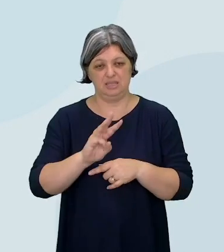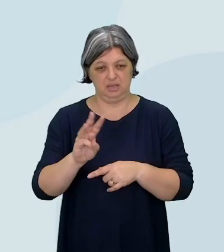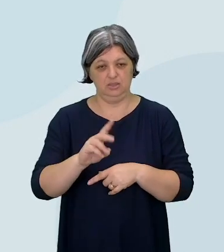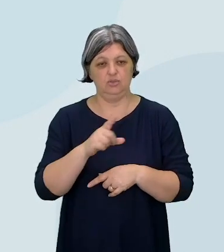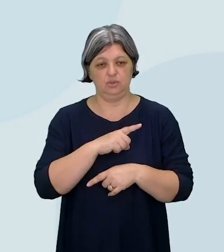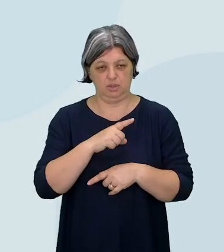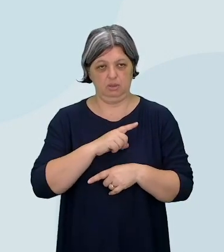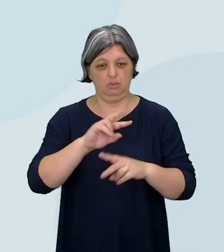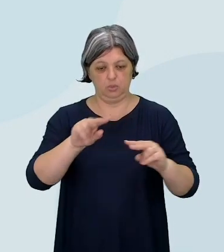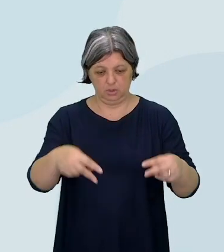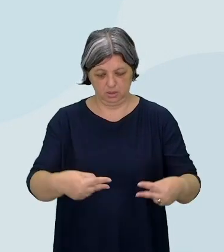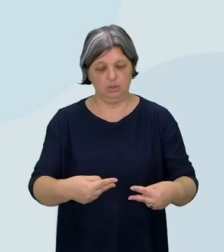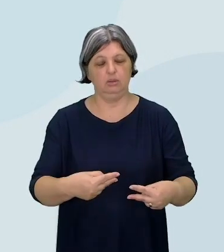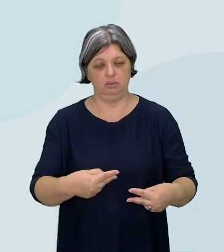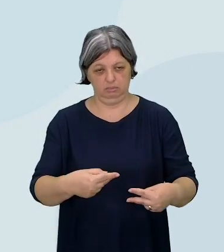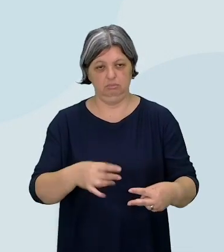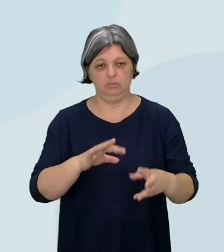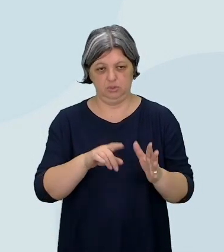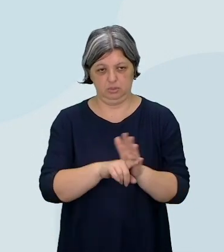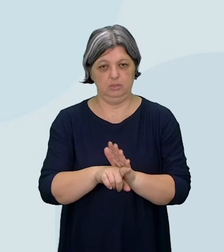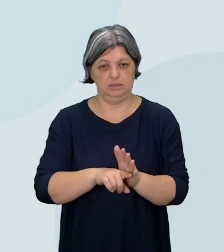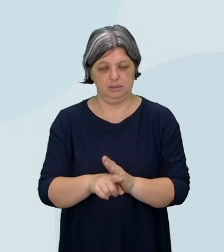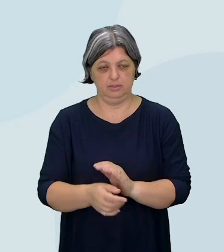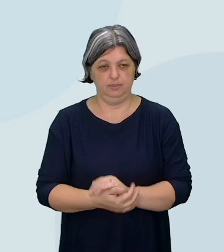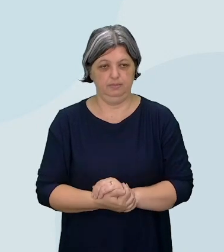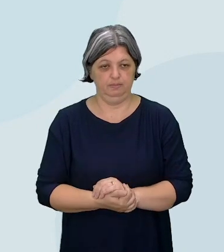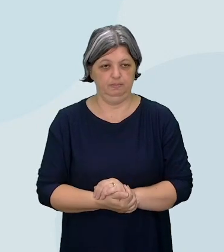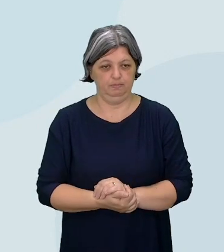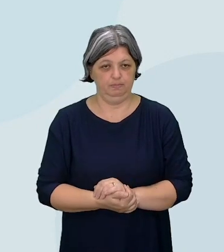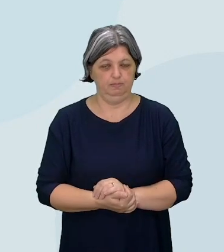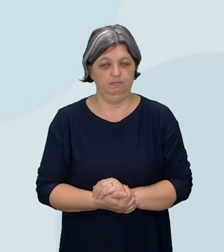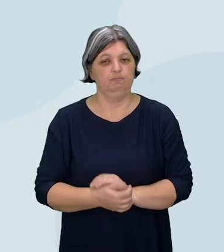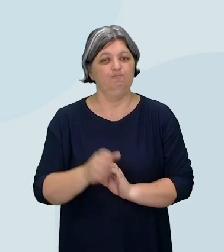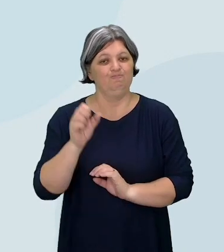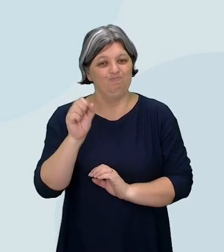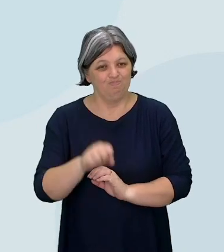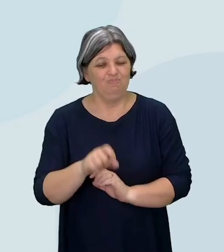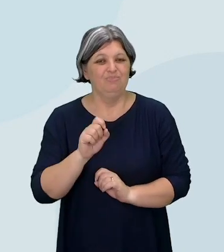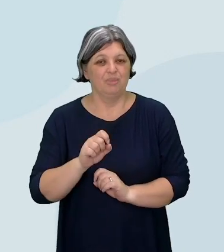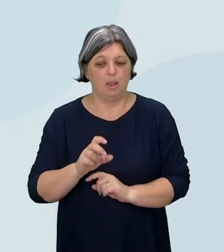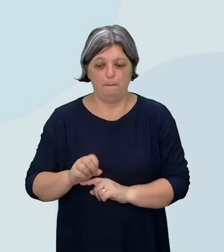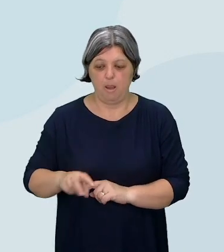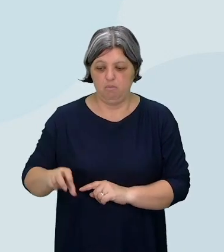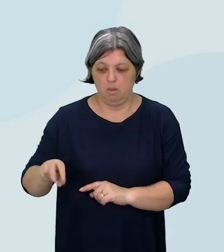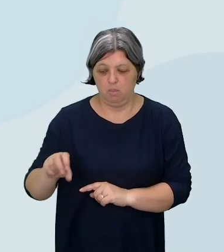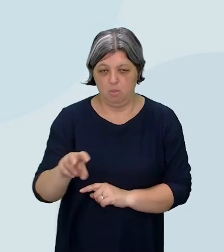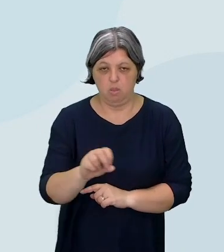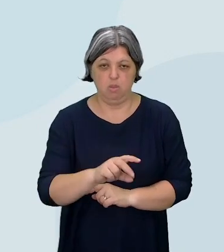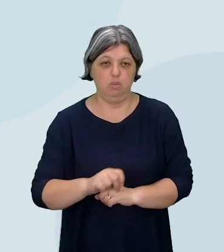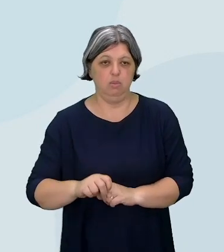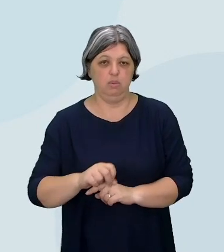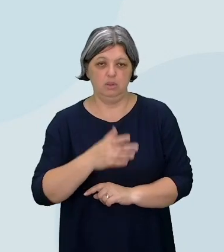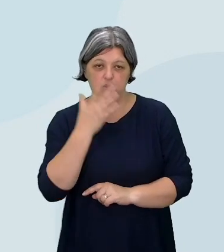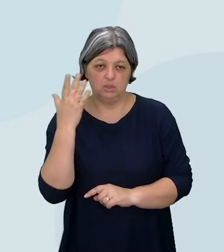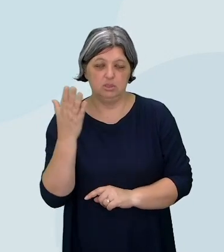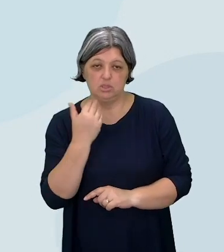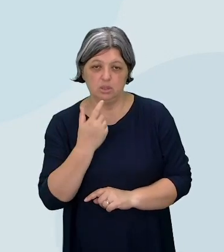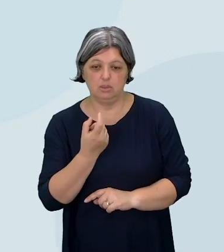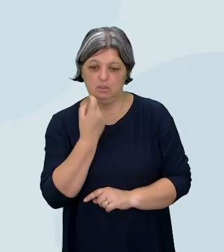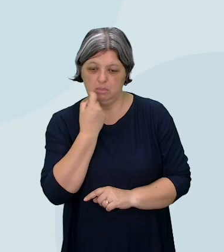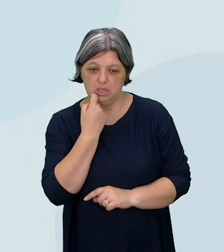te dar o link desse estudo, tá? Estão se contaminando a partir da ingestão de peixes. A primeira